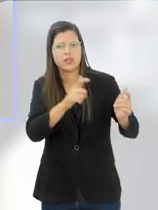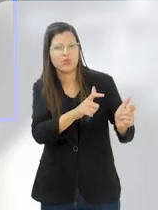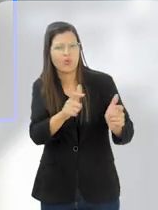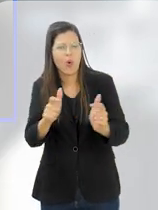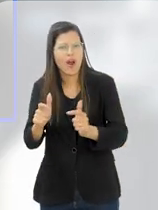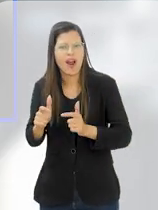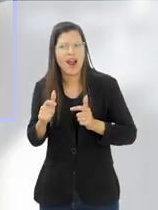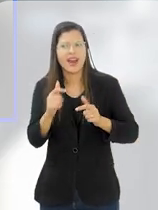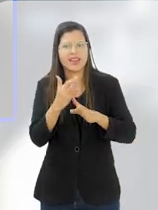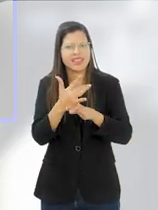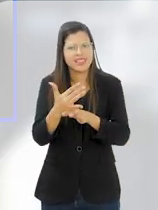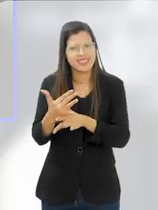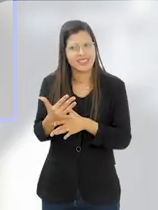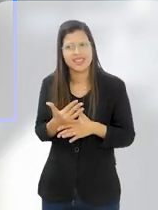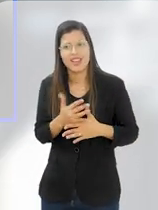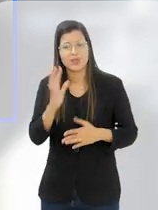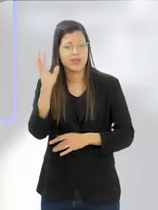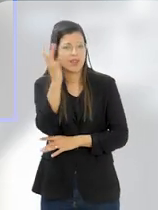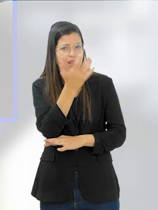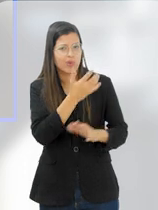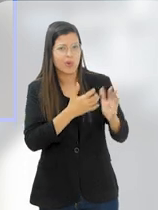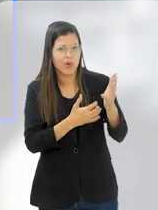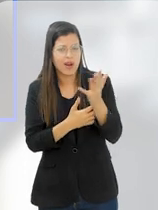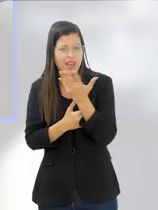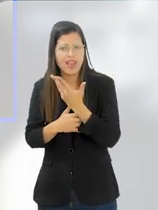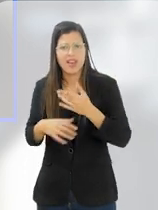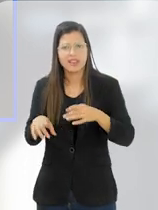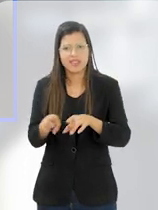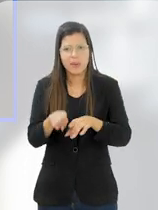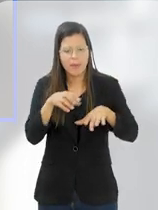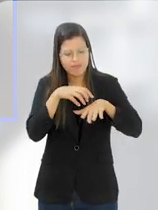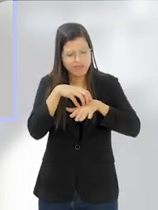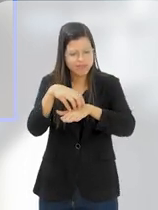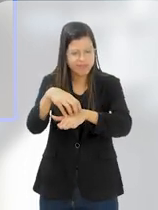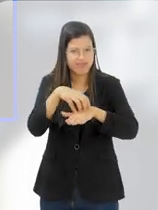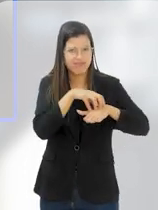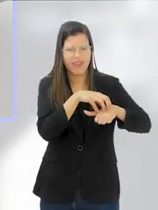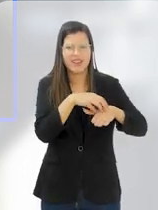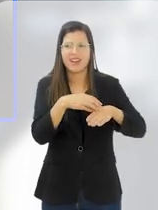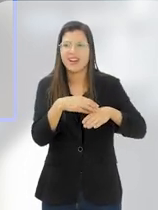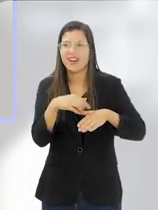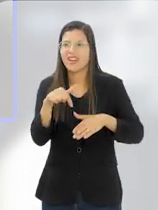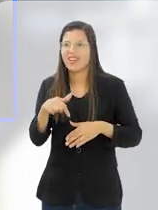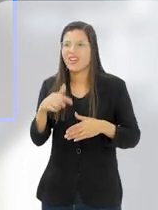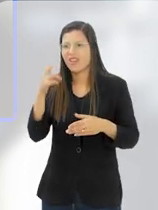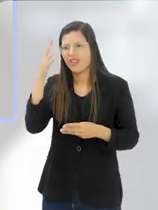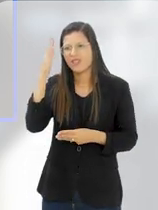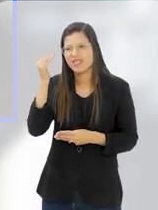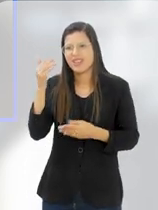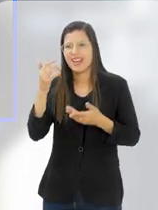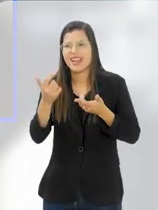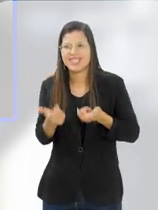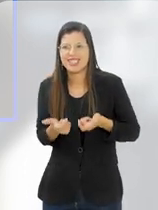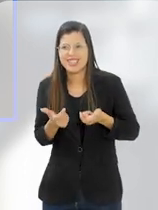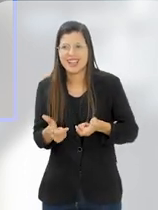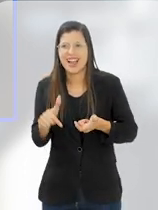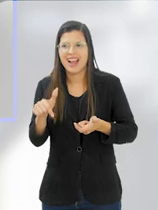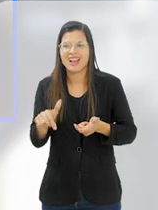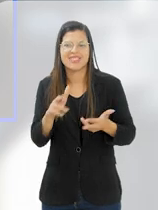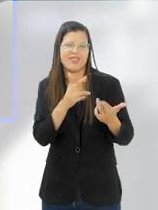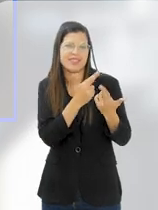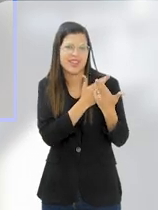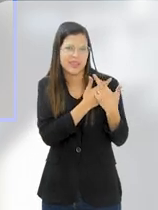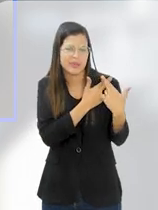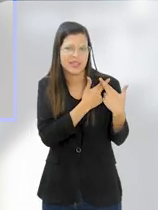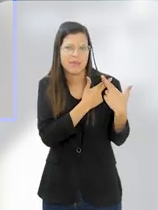nas cidades, com natureza, com deslocamento garantido, né? Então, mais uma vez, eu sei que você é a chata da responsabilidade compartilhada, né? Então, as